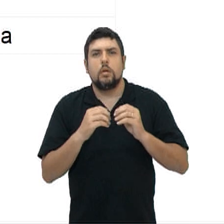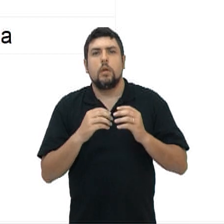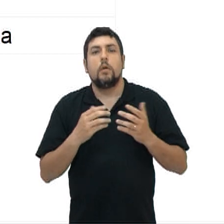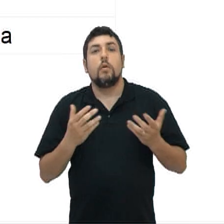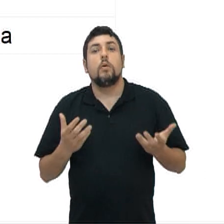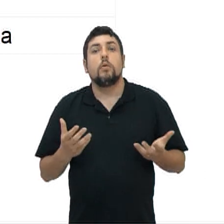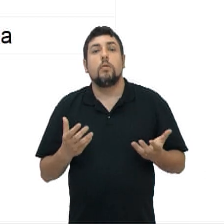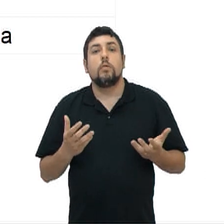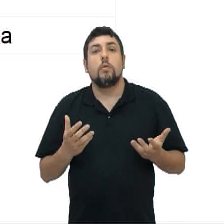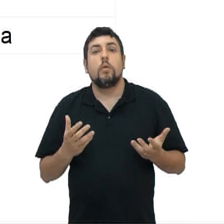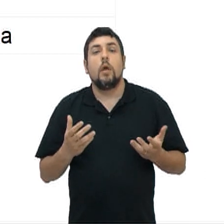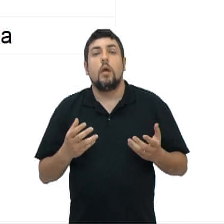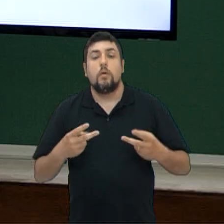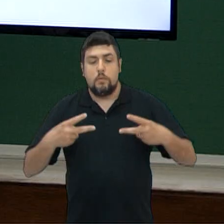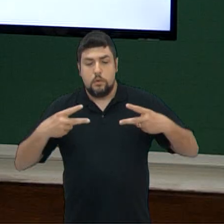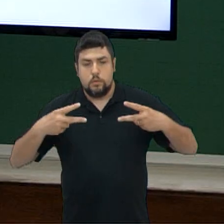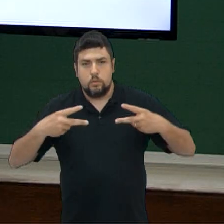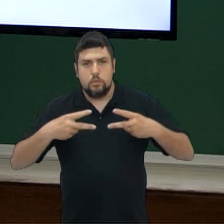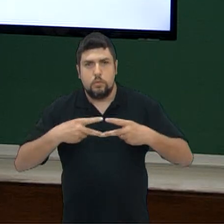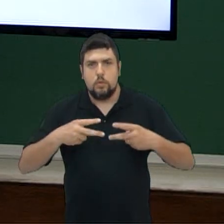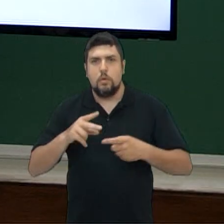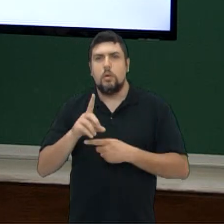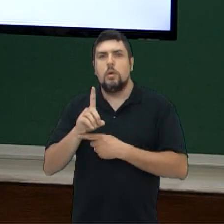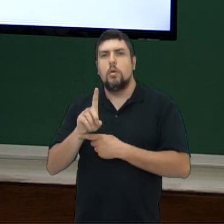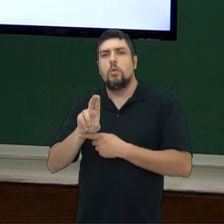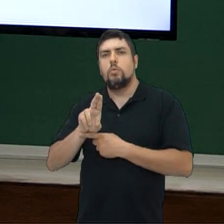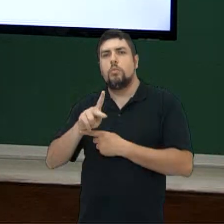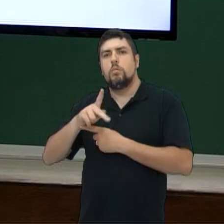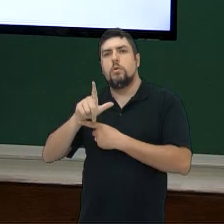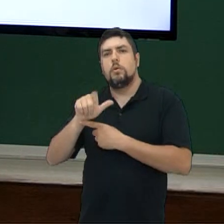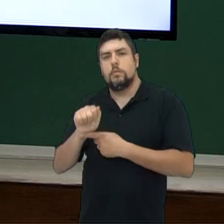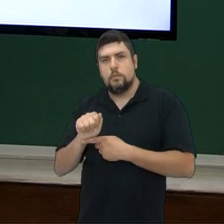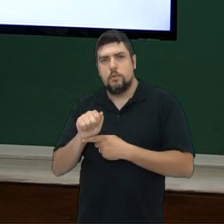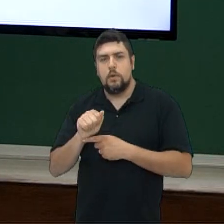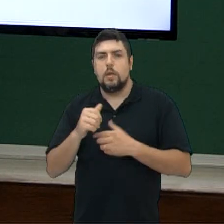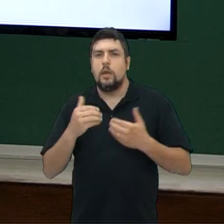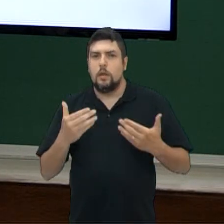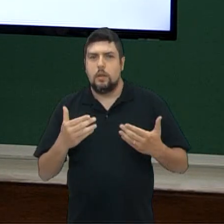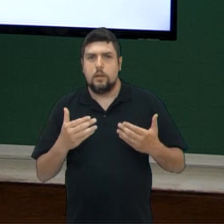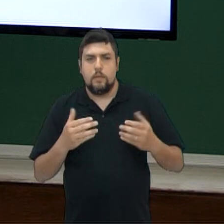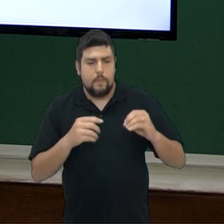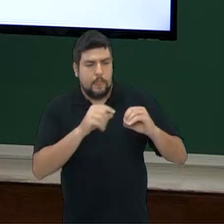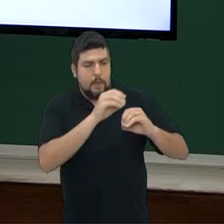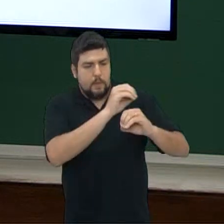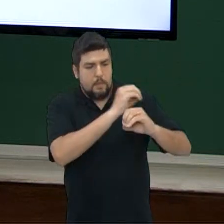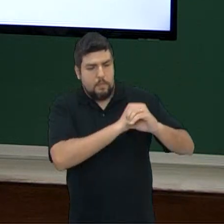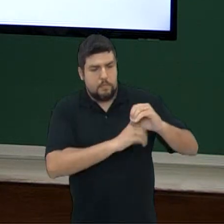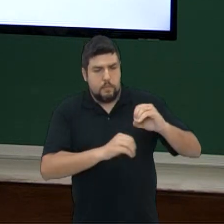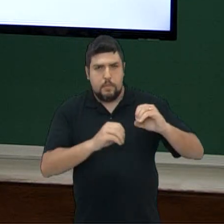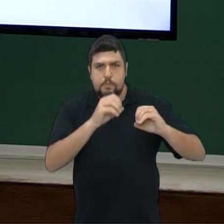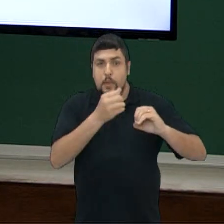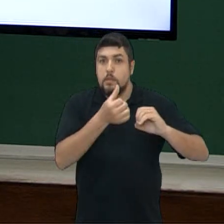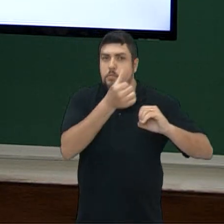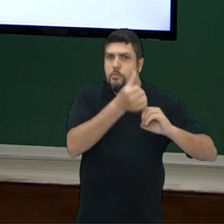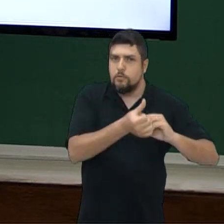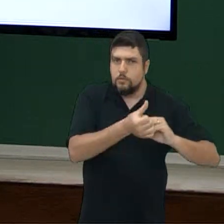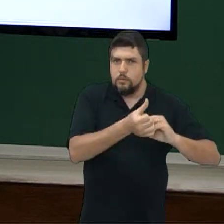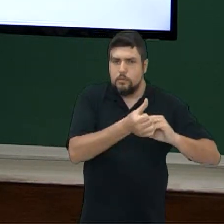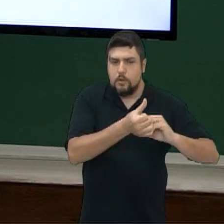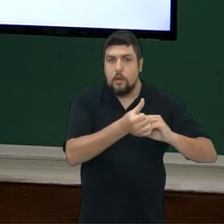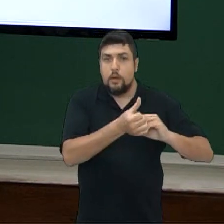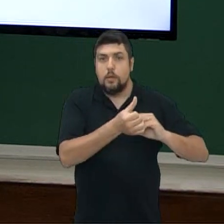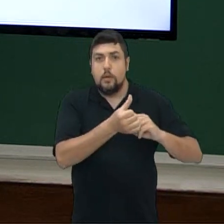covalente dupla, beleza? Oxigênio tem 6 elétrons na sua camada de valência,